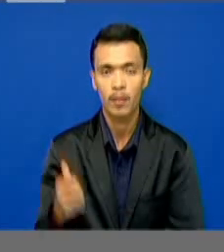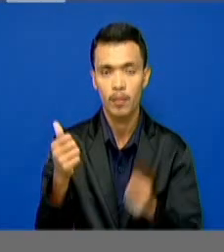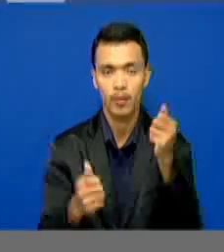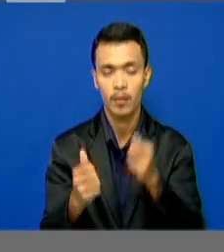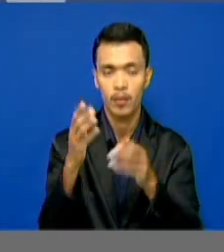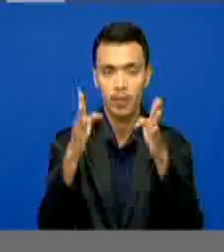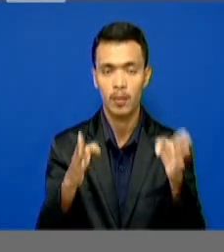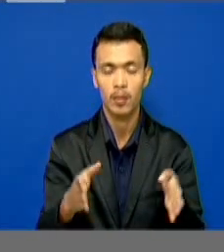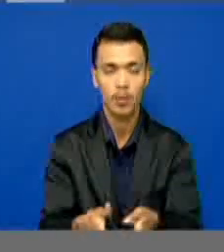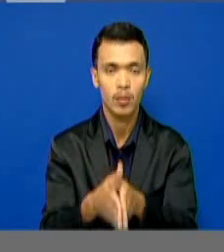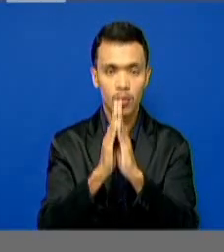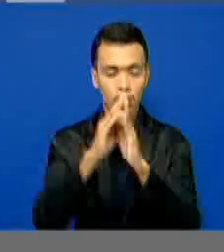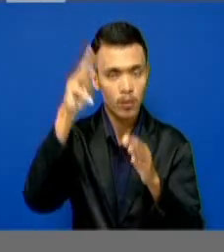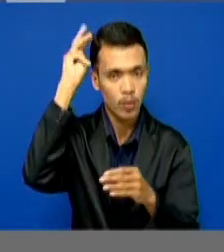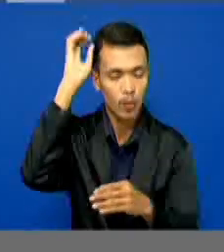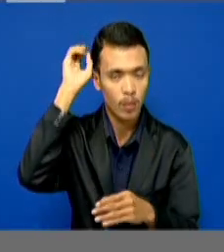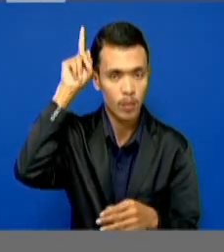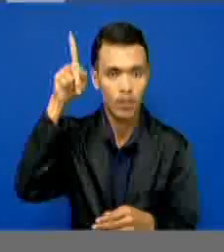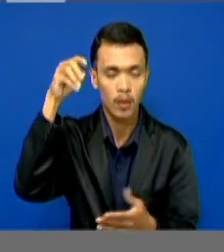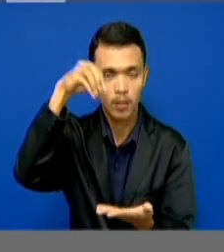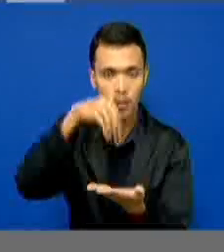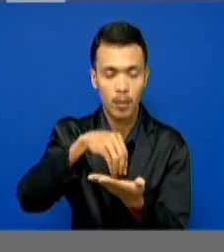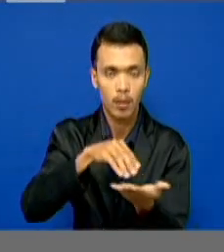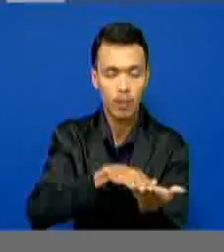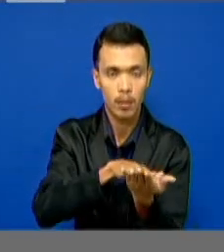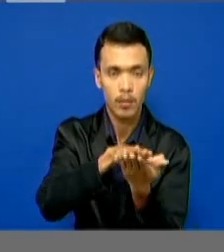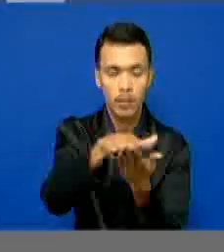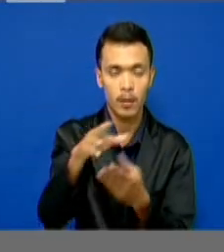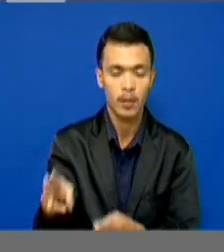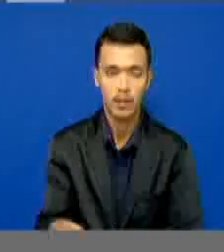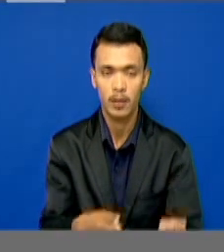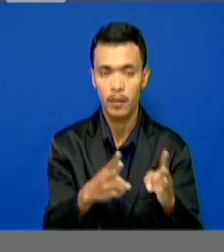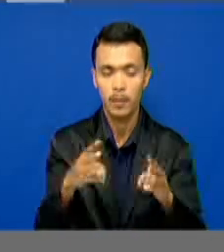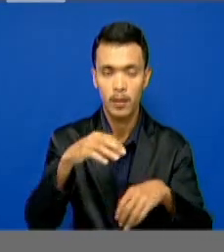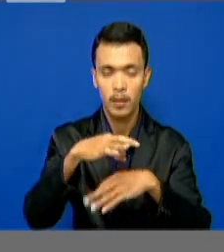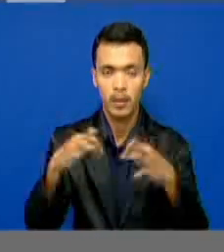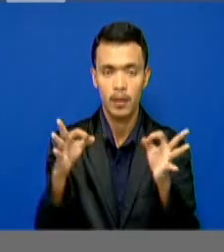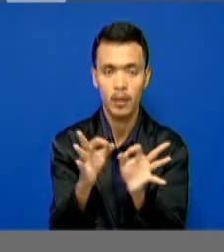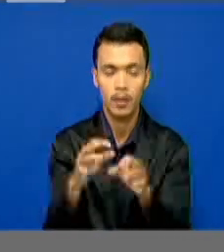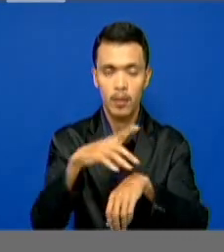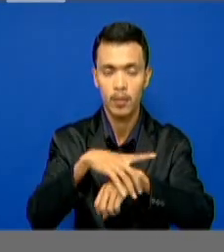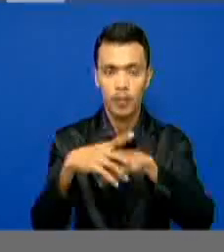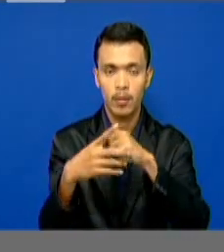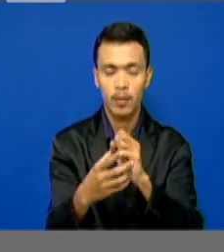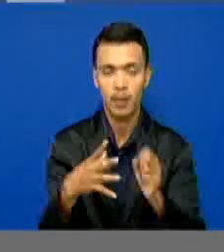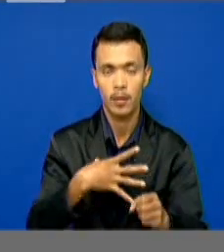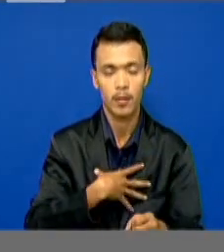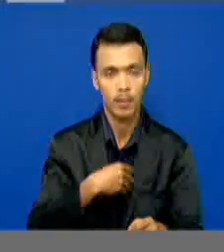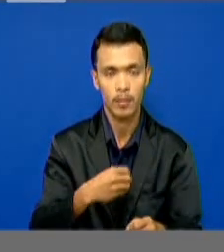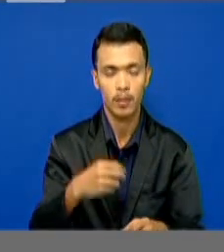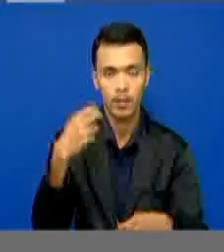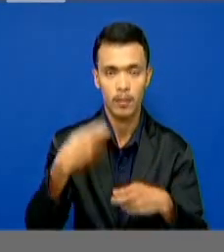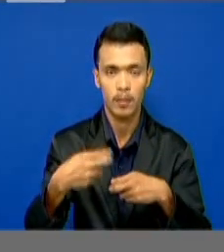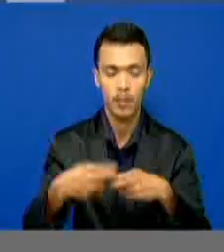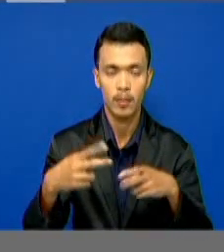Motorista sira husuba Ministério Obras Públicas atutawa spal ba estrada sira besi ateru horai muting tambah mosturai rahu no fo